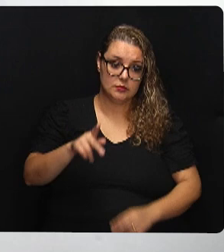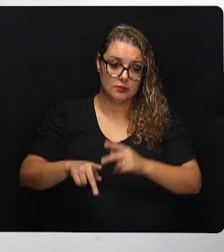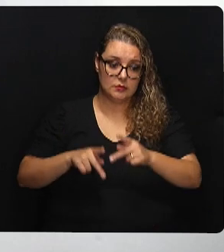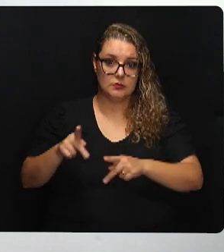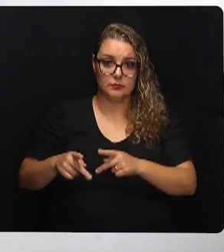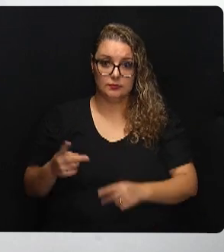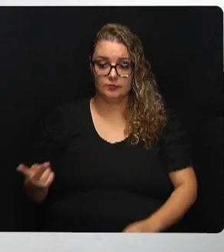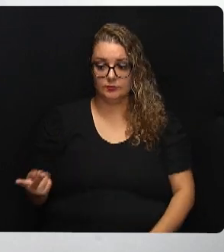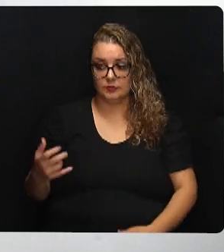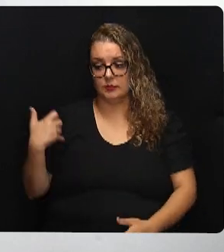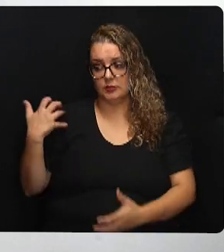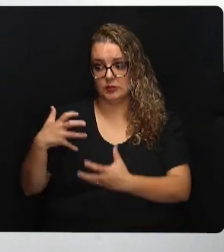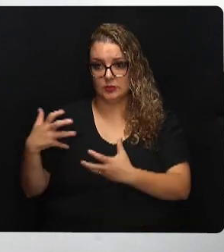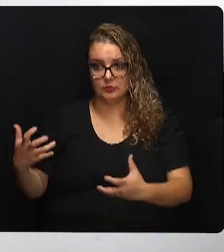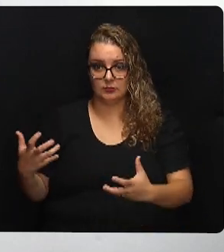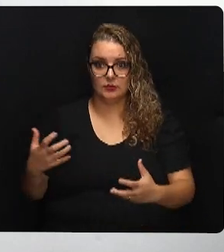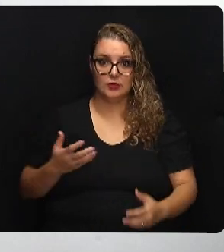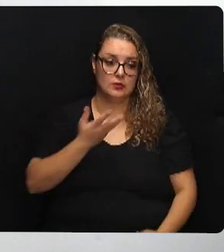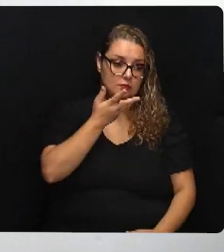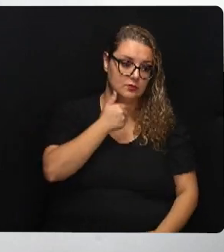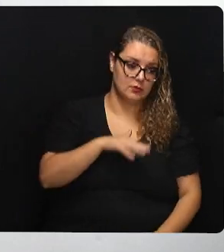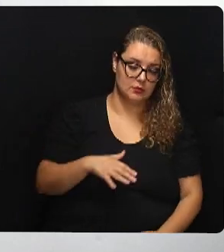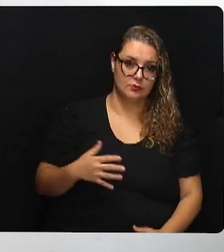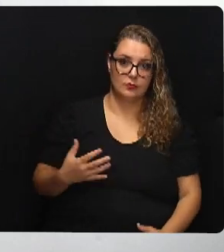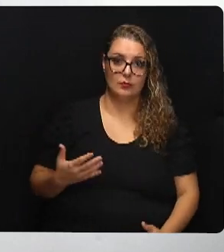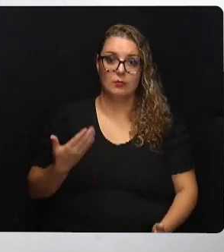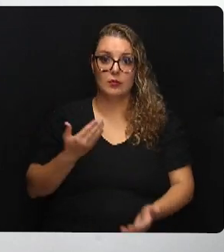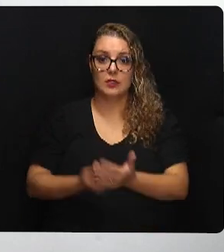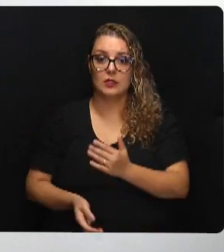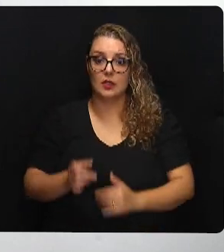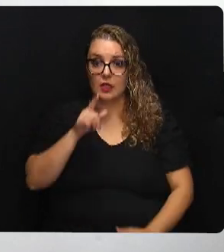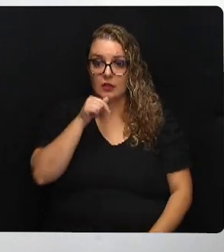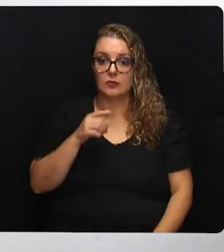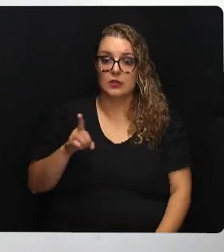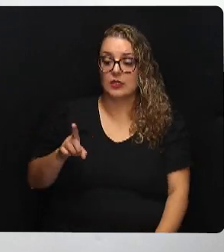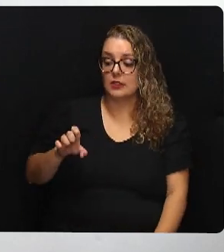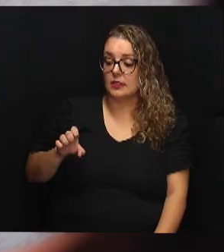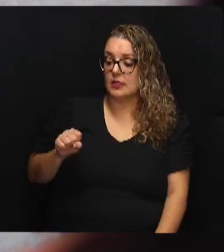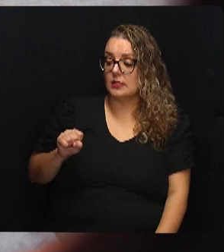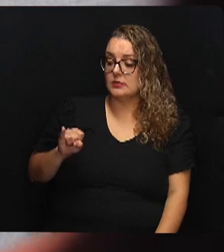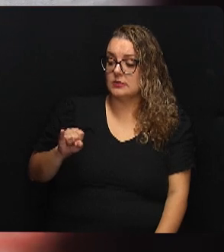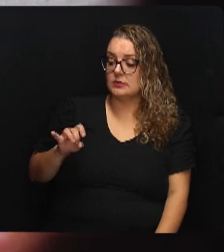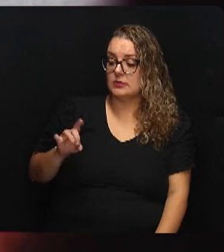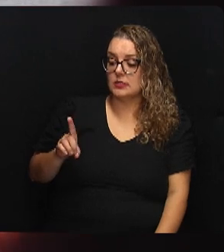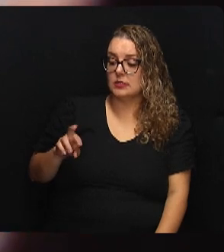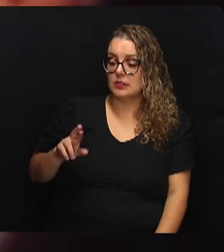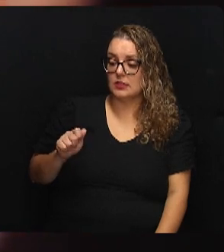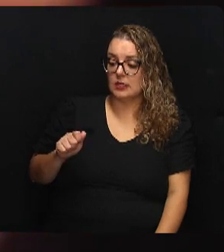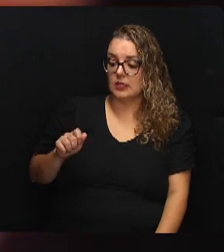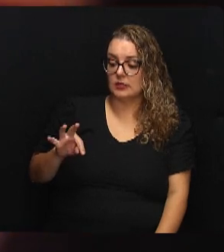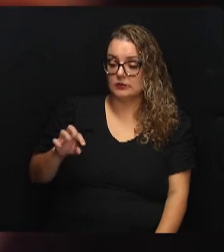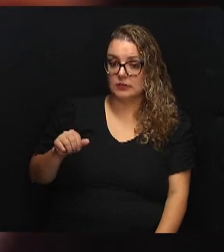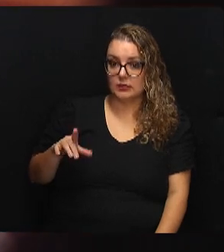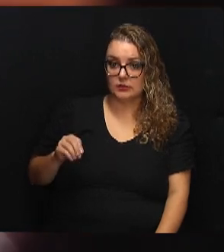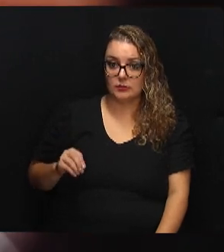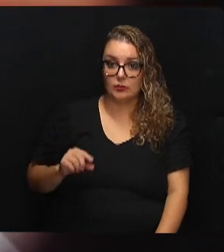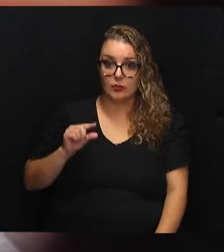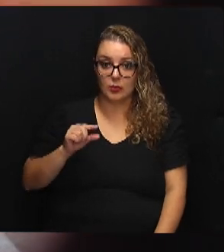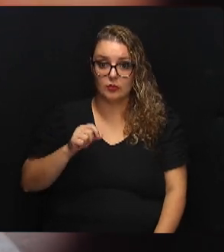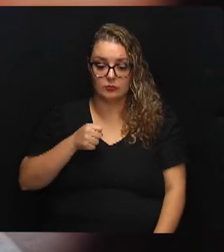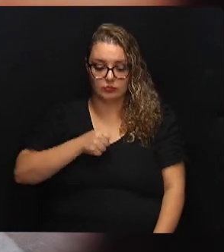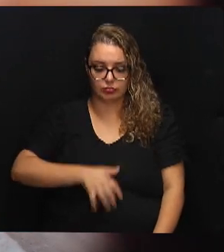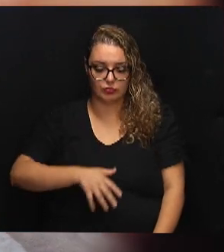fácil para essas populações desidratarem. Então, às vezes, poucos episódios de vômito e